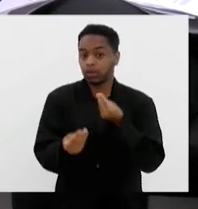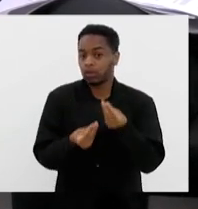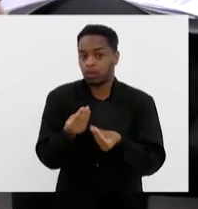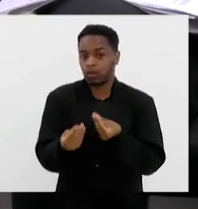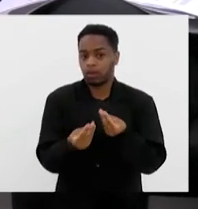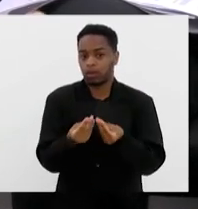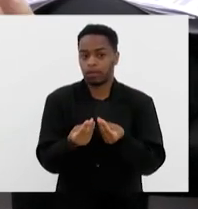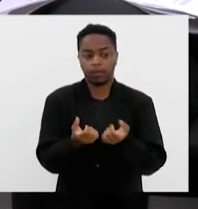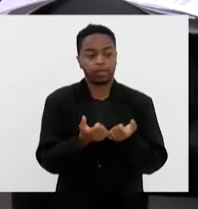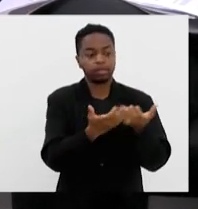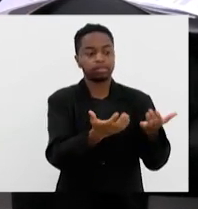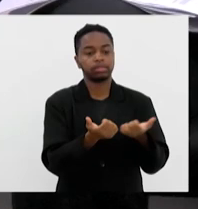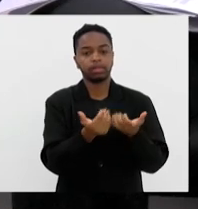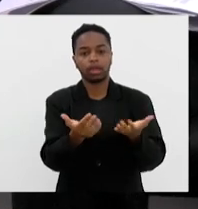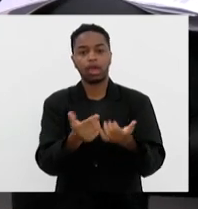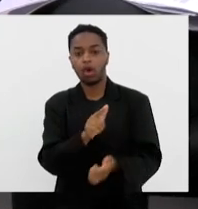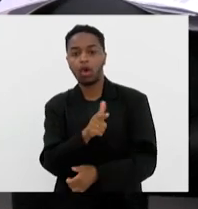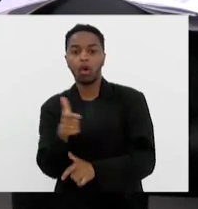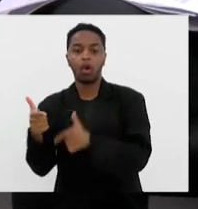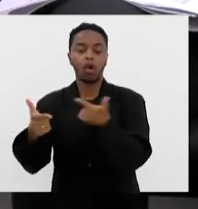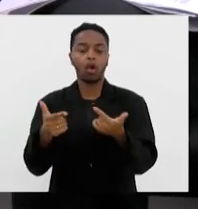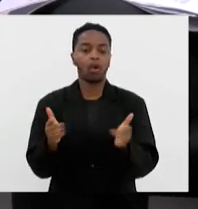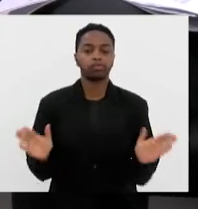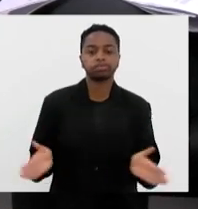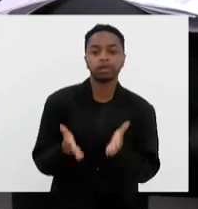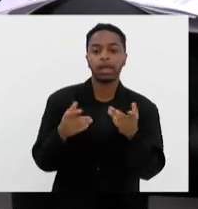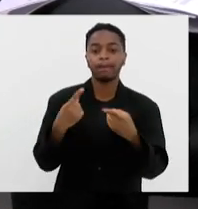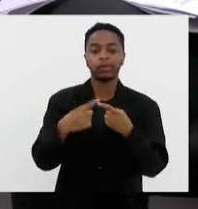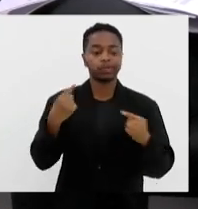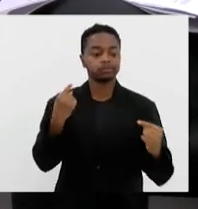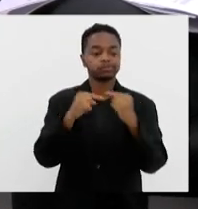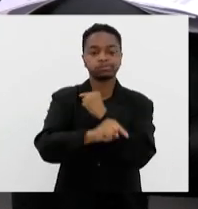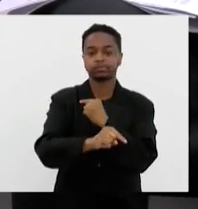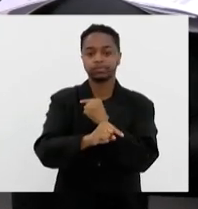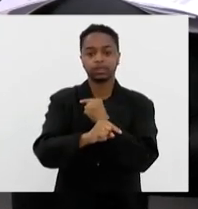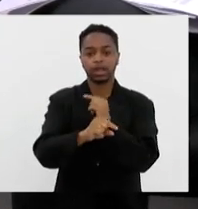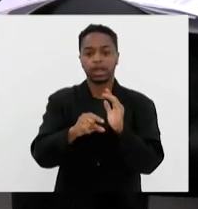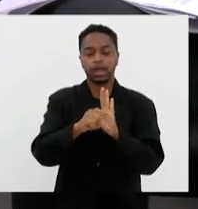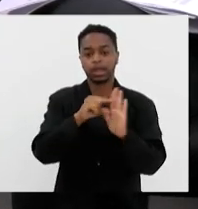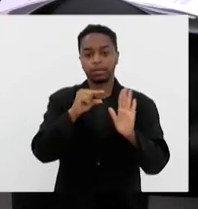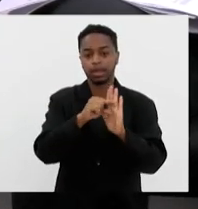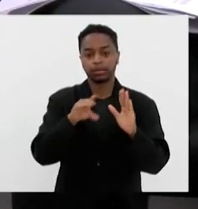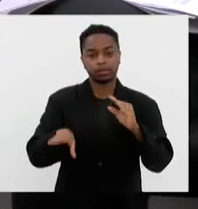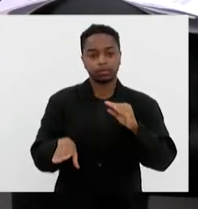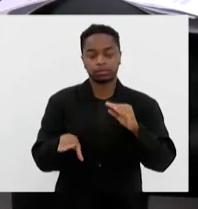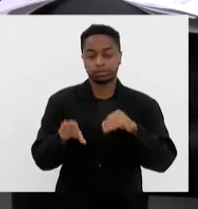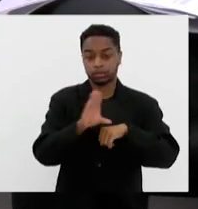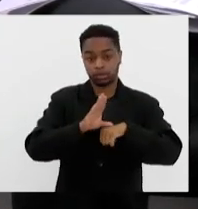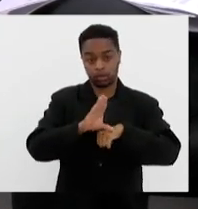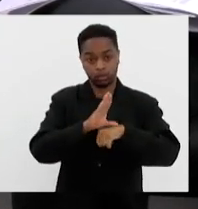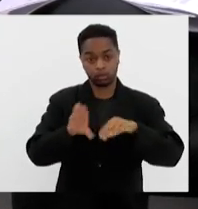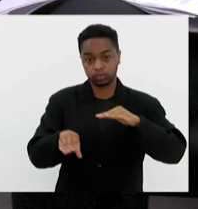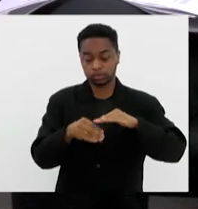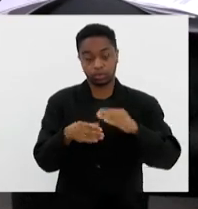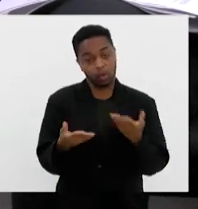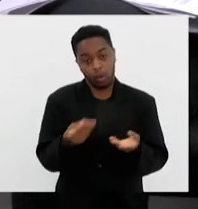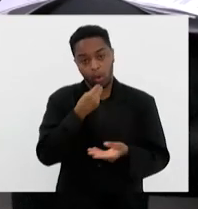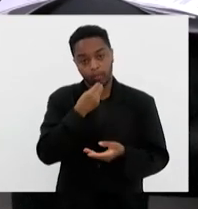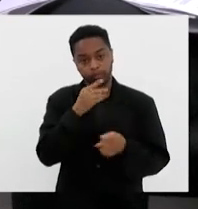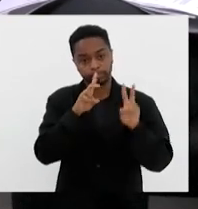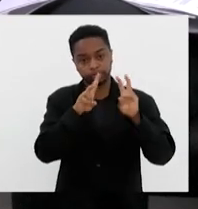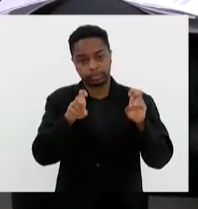mais incentivo, porque você está contrariando a natureza da emenda constitucional. Claro que é um tema